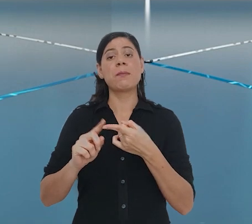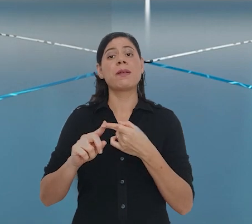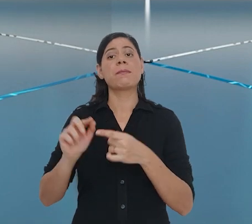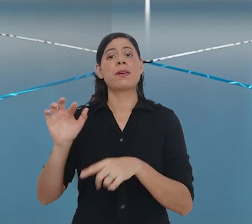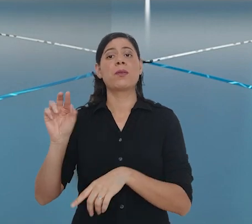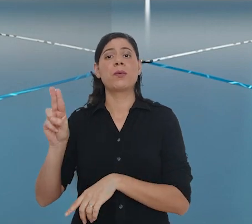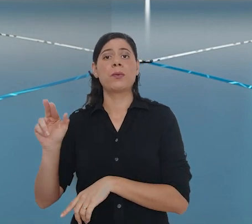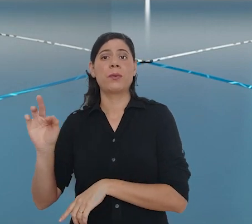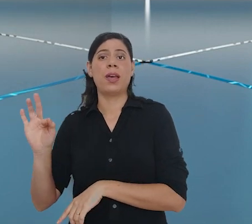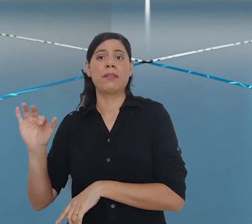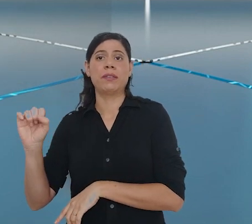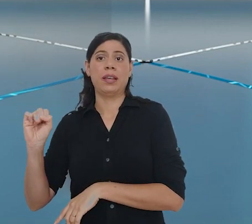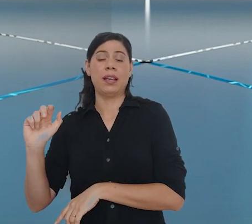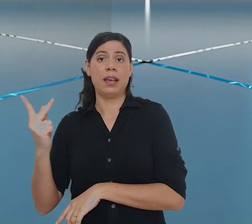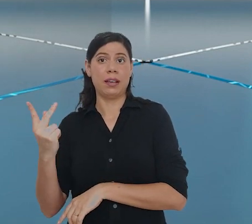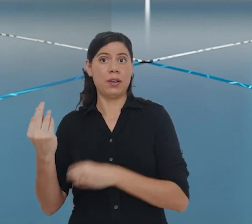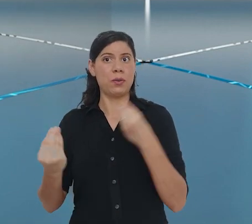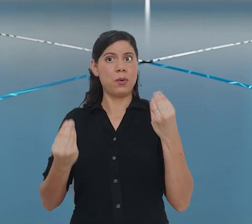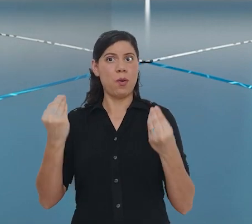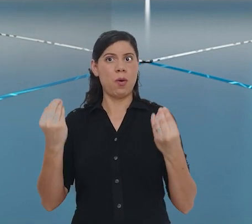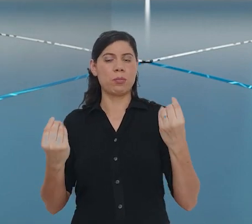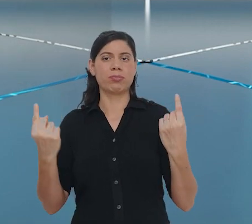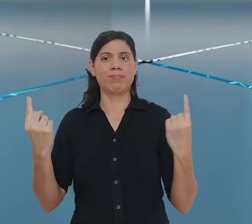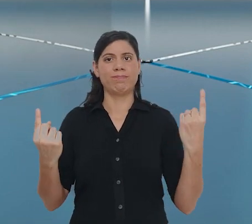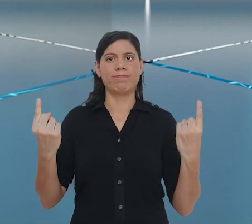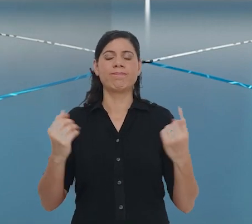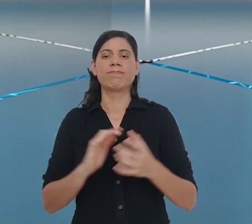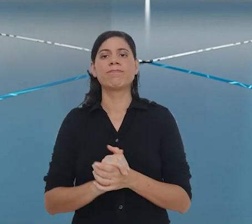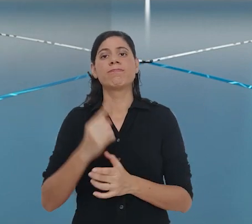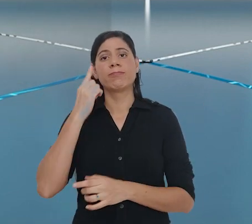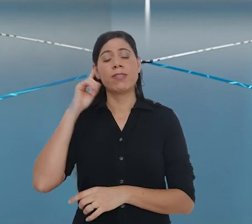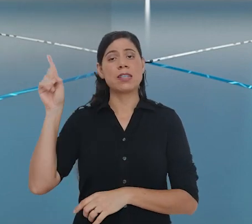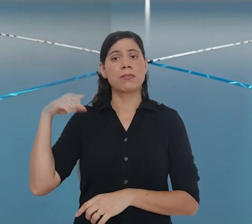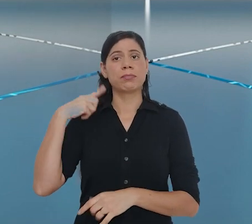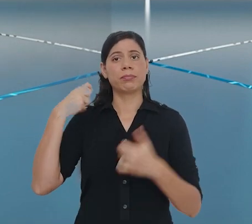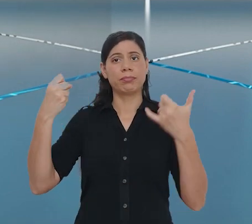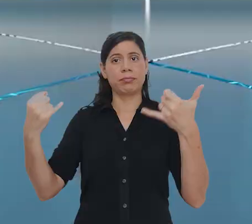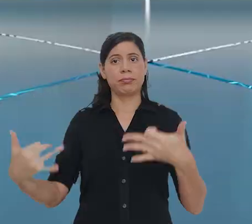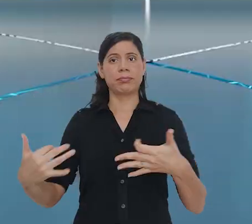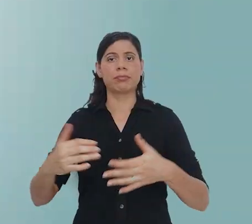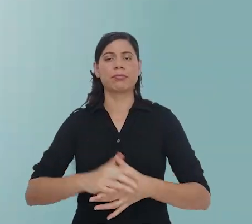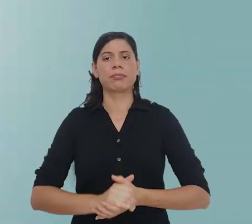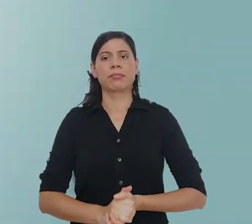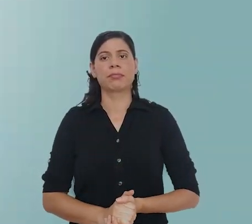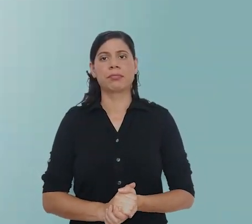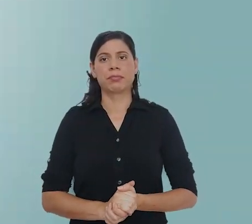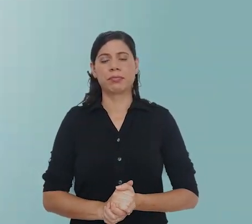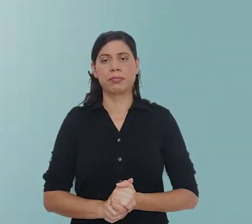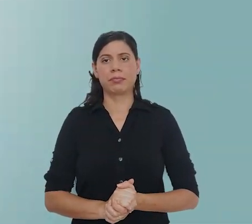habitação? No item Entrevista, o advogado Léo Rosenbaum dá as dicas para a gente.